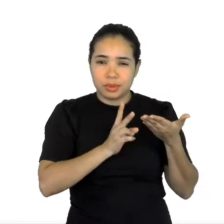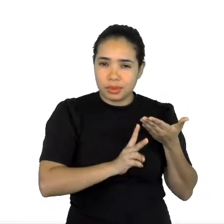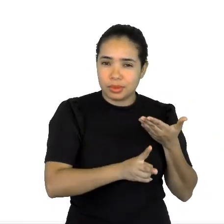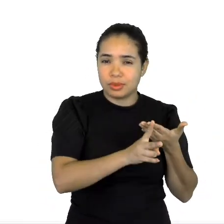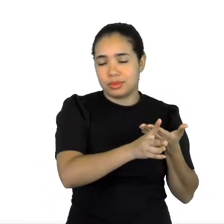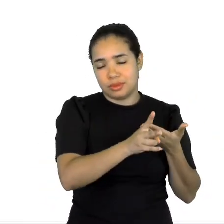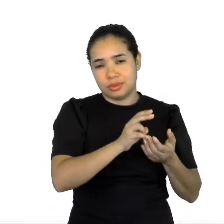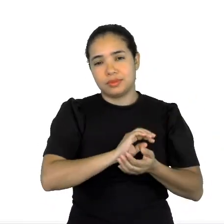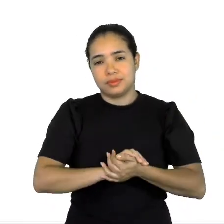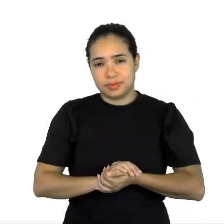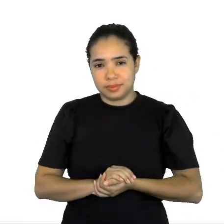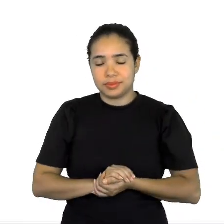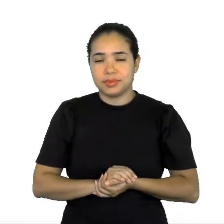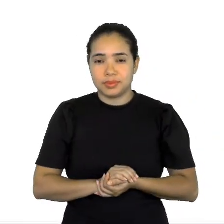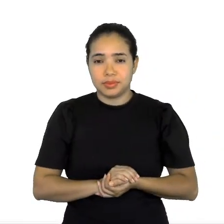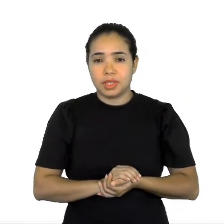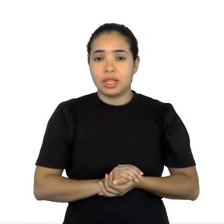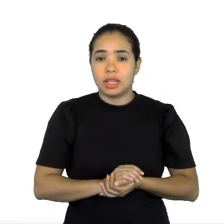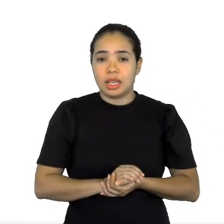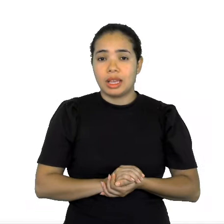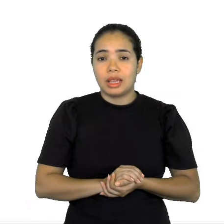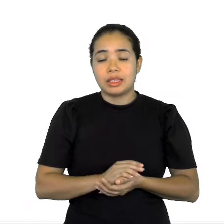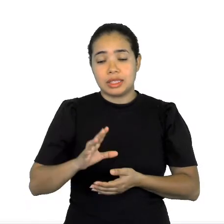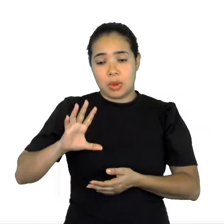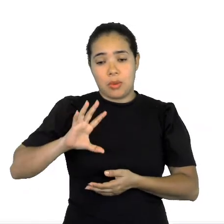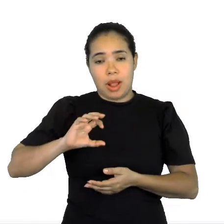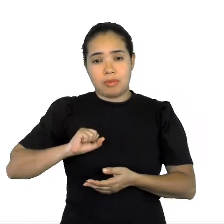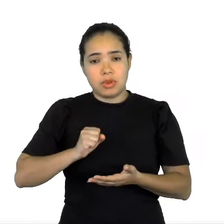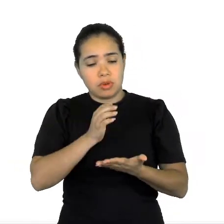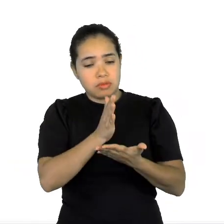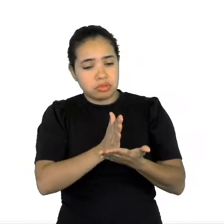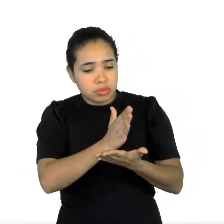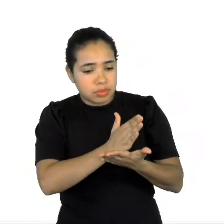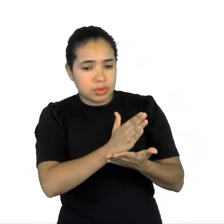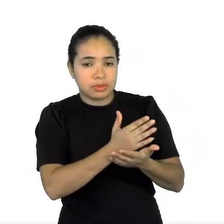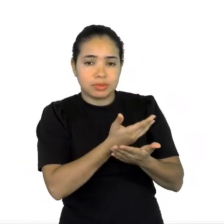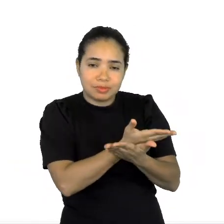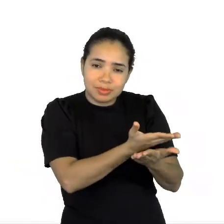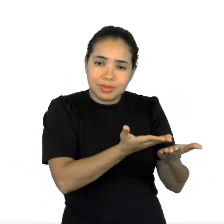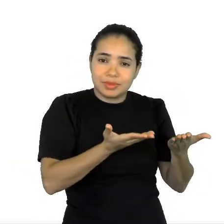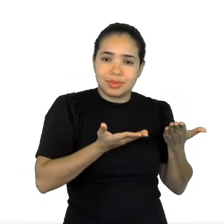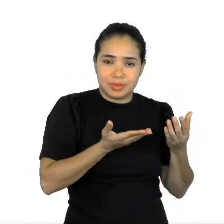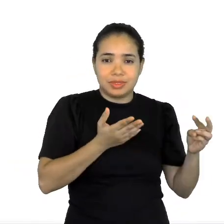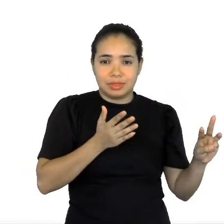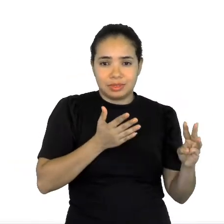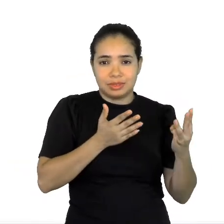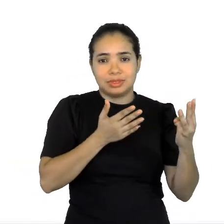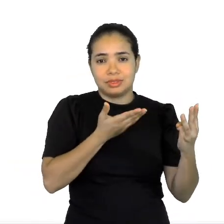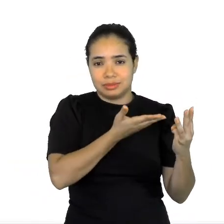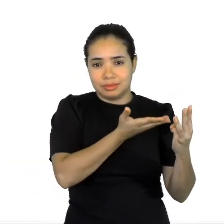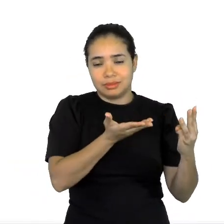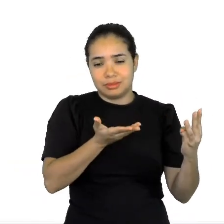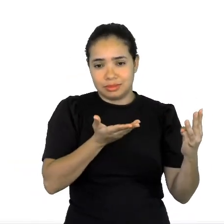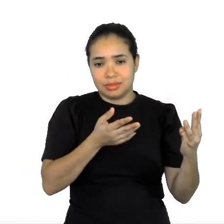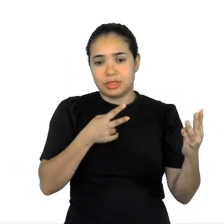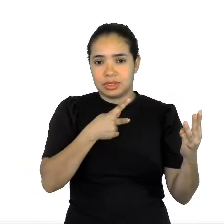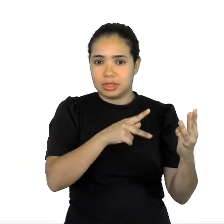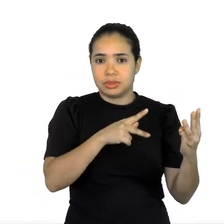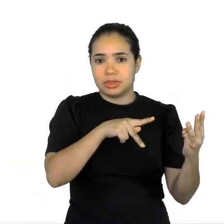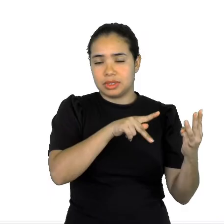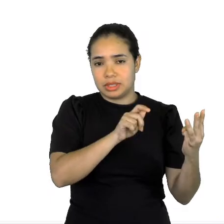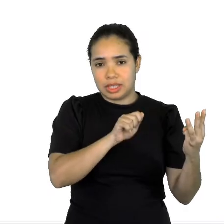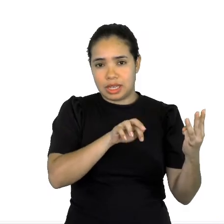seus colegas, mas sim dividir o seu amor com todos os seus amigos, os seus caras.